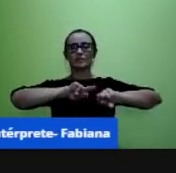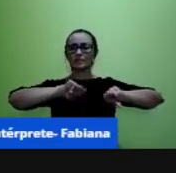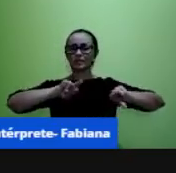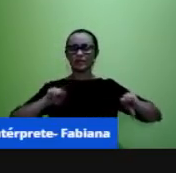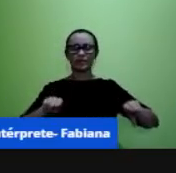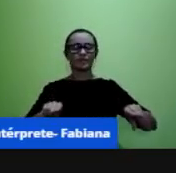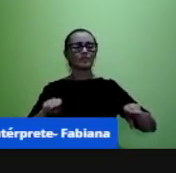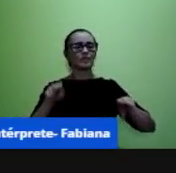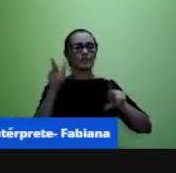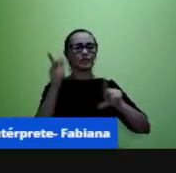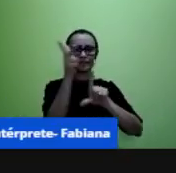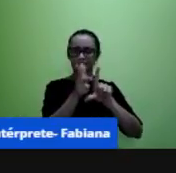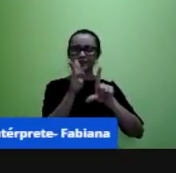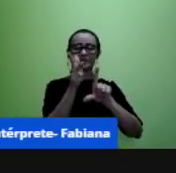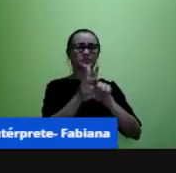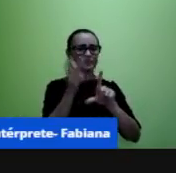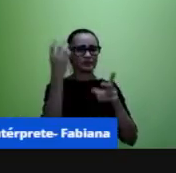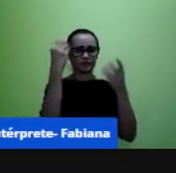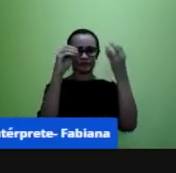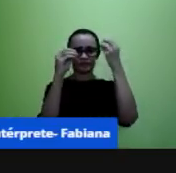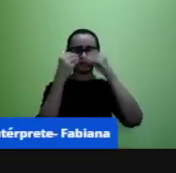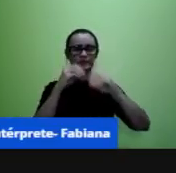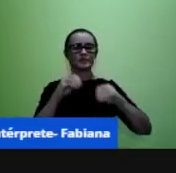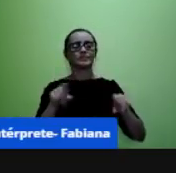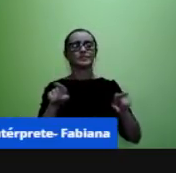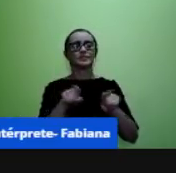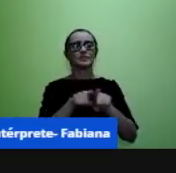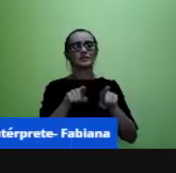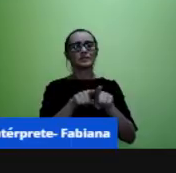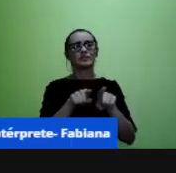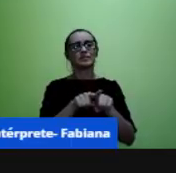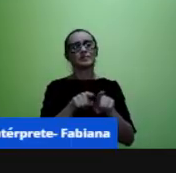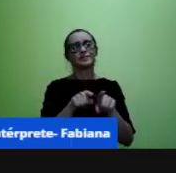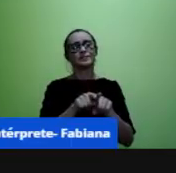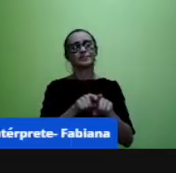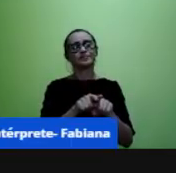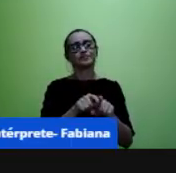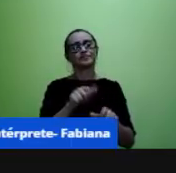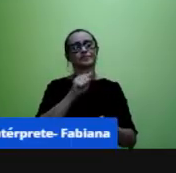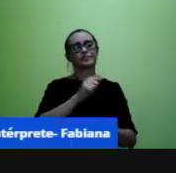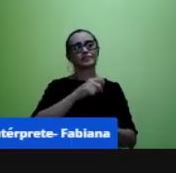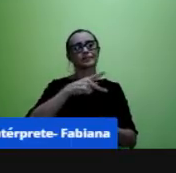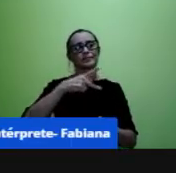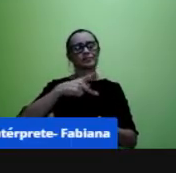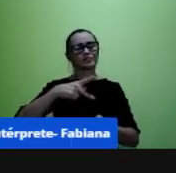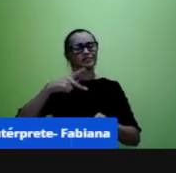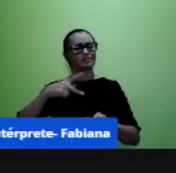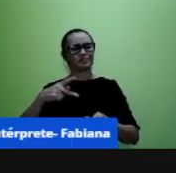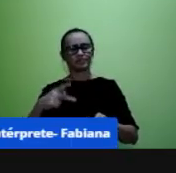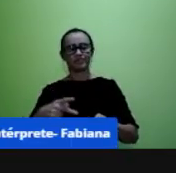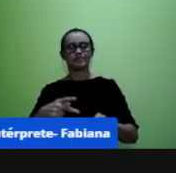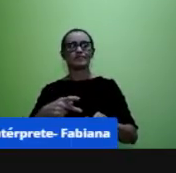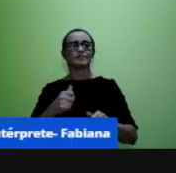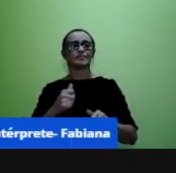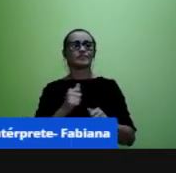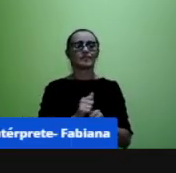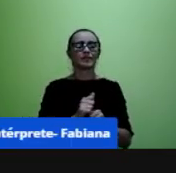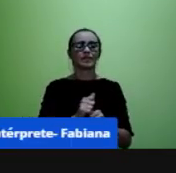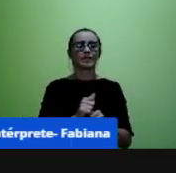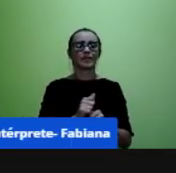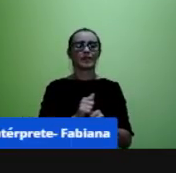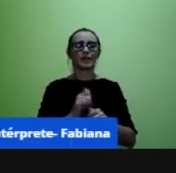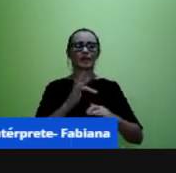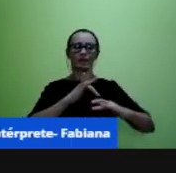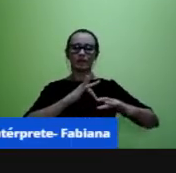significativos. Pode utilizar as plataformas digitais, aplicativos, redes